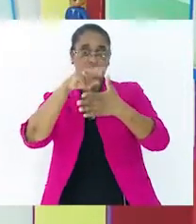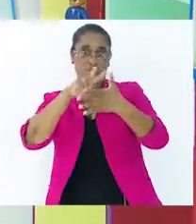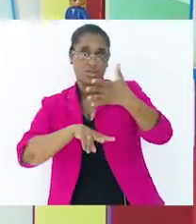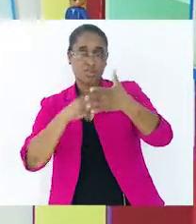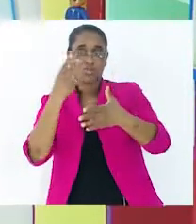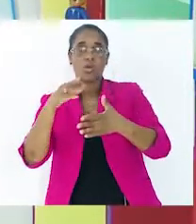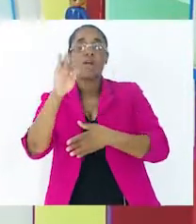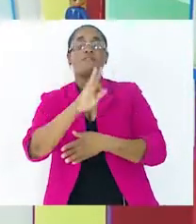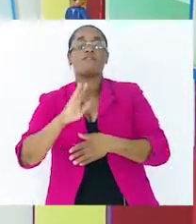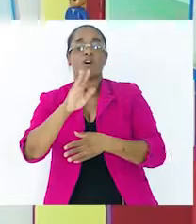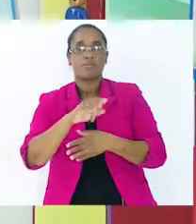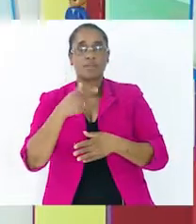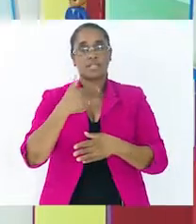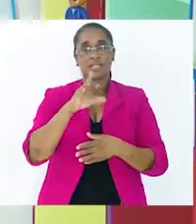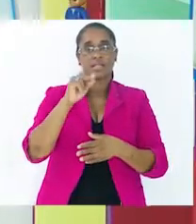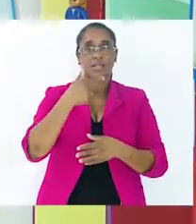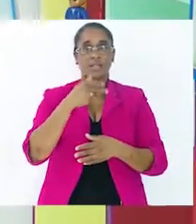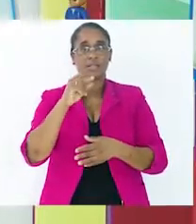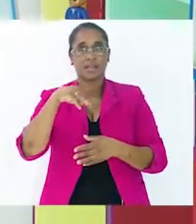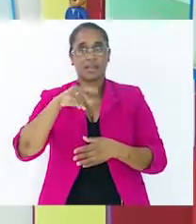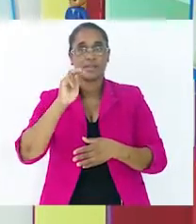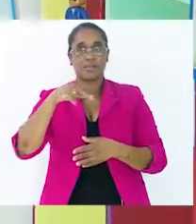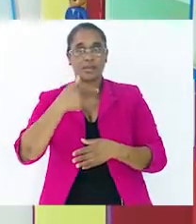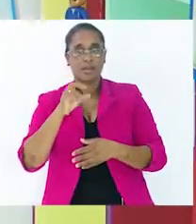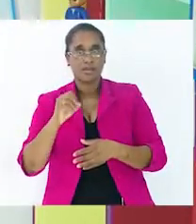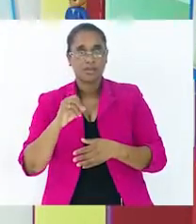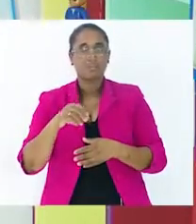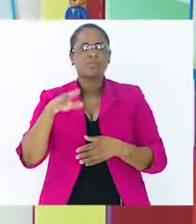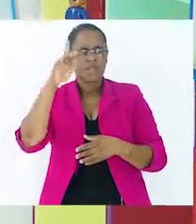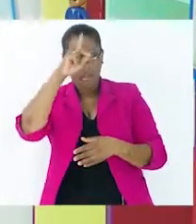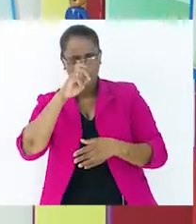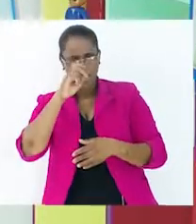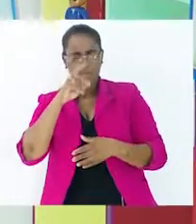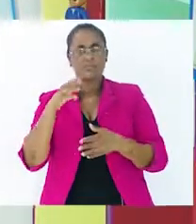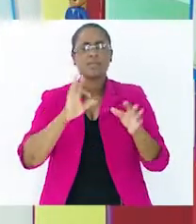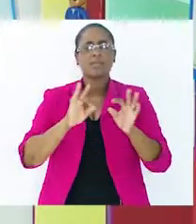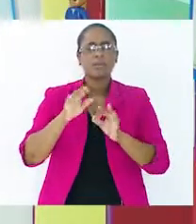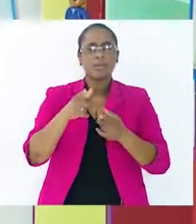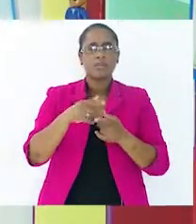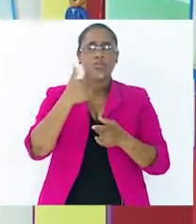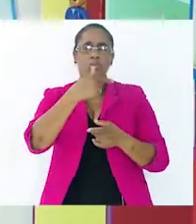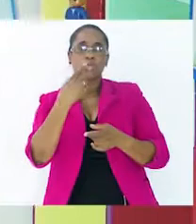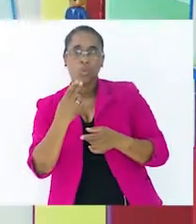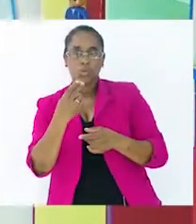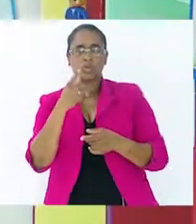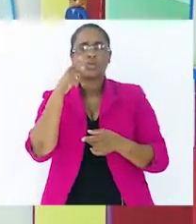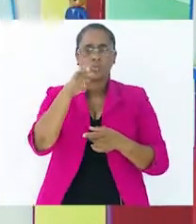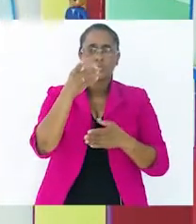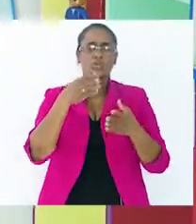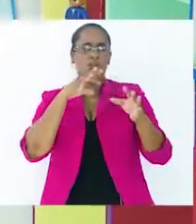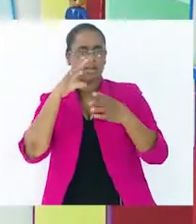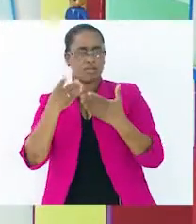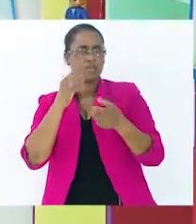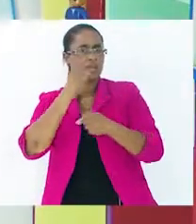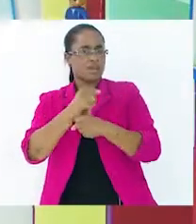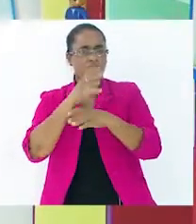de tratamento. Estás a lembrar dessas formas? Que é o tratamento por tu, quando tu estás a trabalhar a comunicação com teus amigos, teus